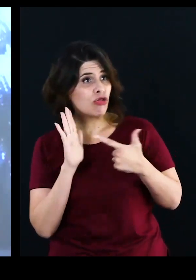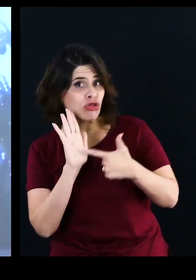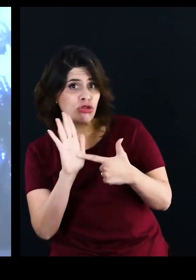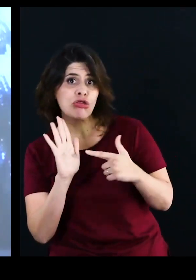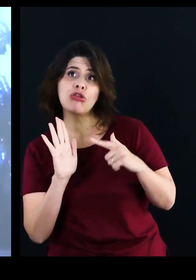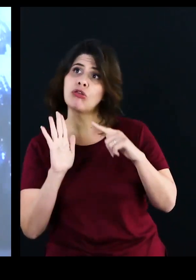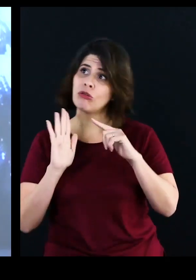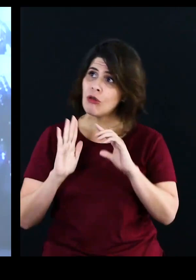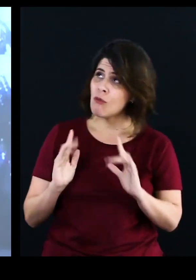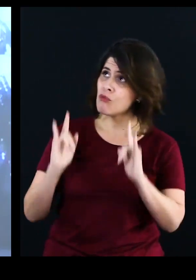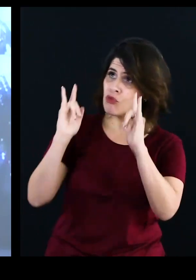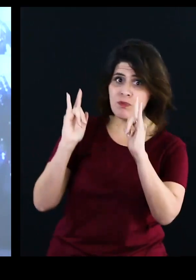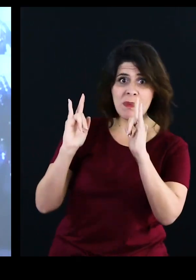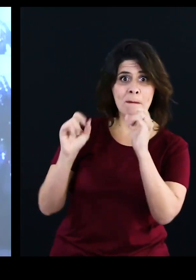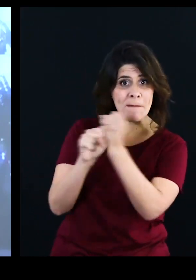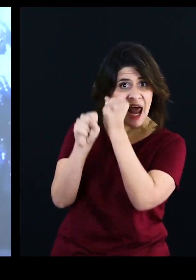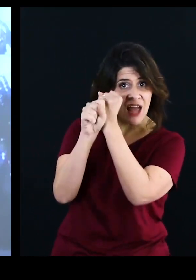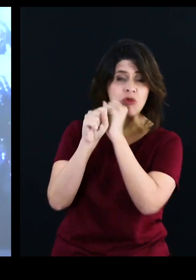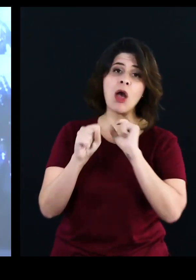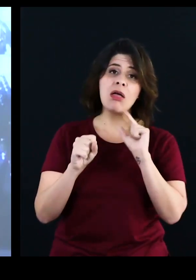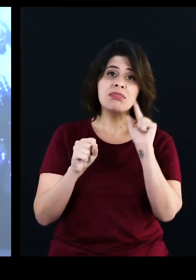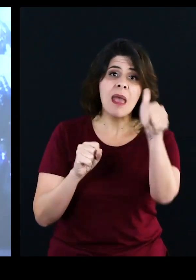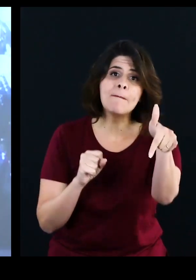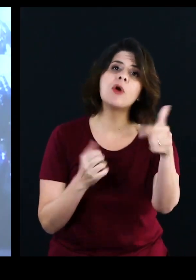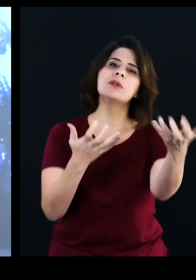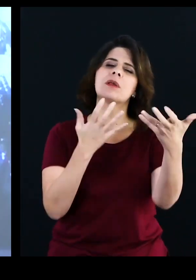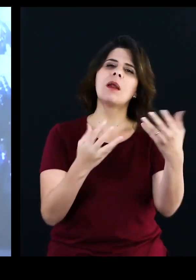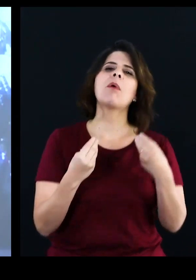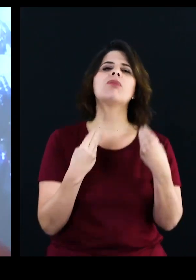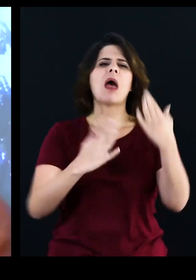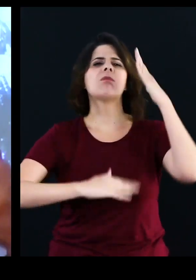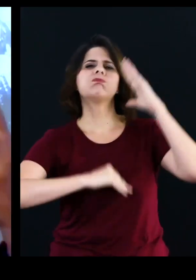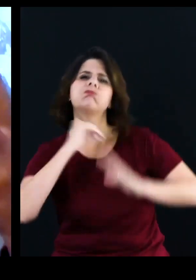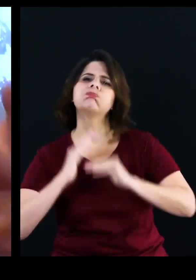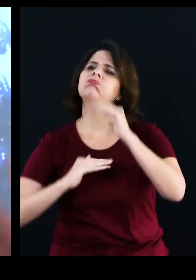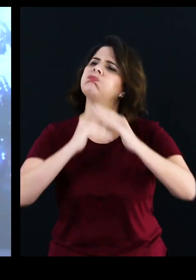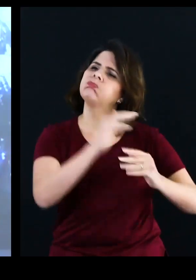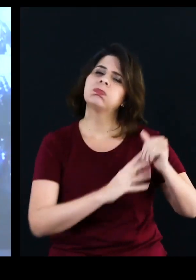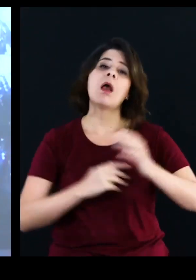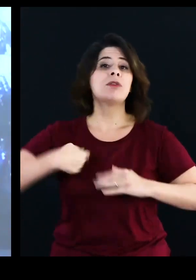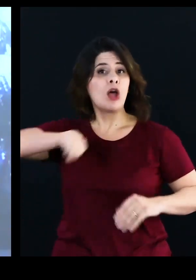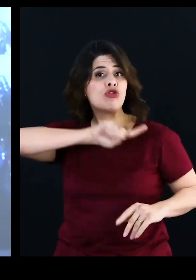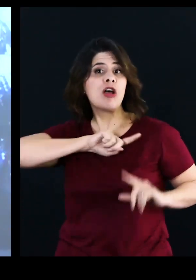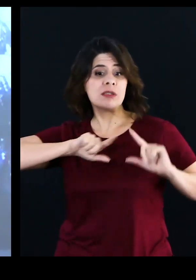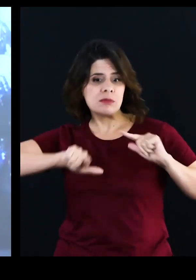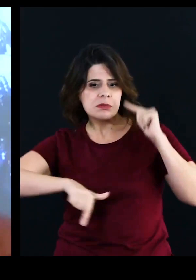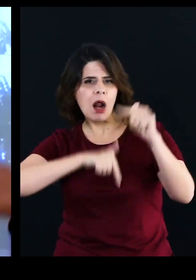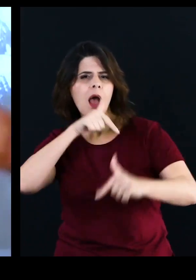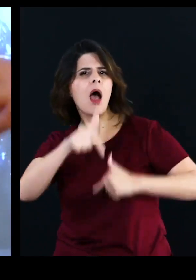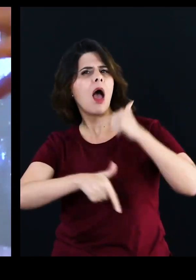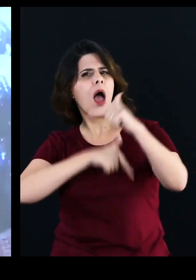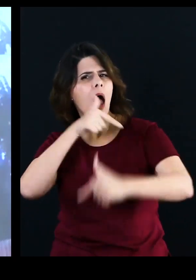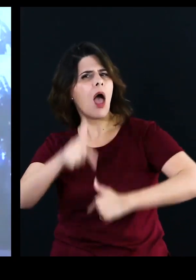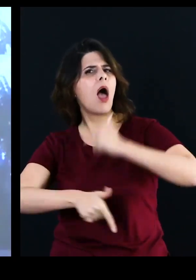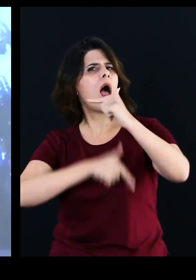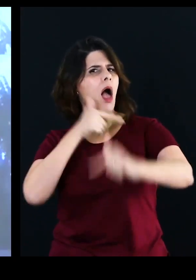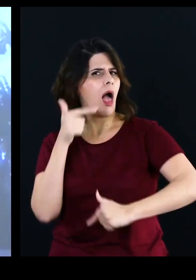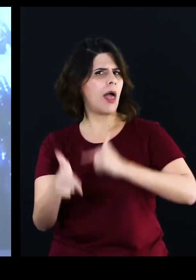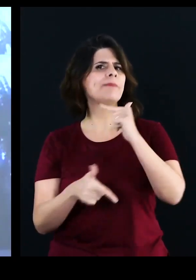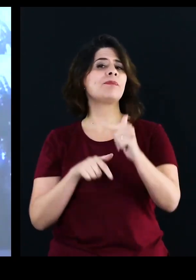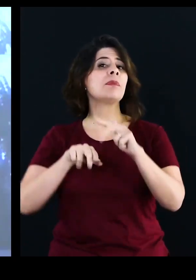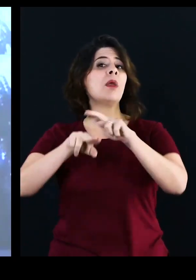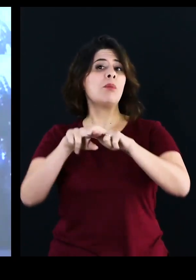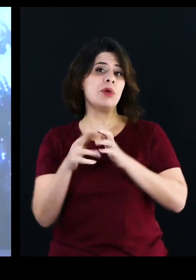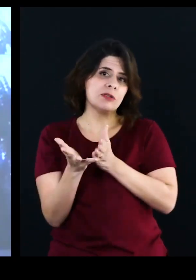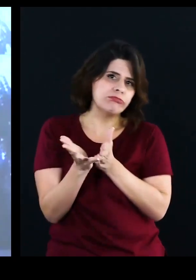trabalho hoje bastante intenso que a gente está comprometido. Portanto, eu acho que nosso eixo da cultura é um